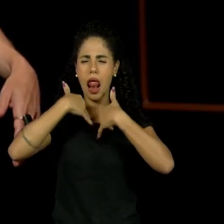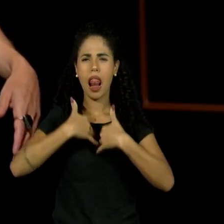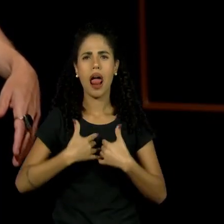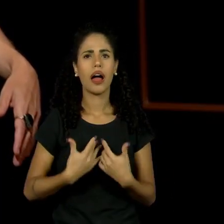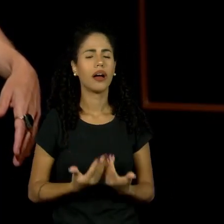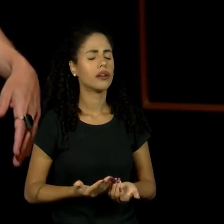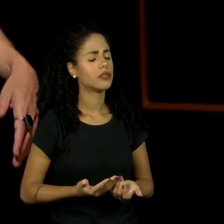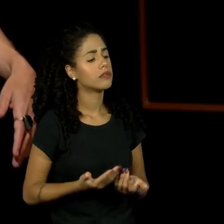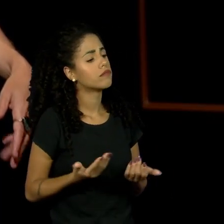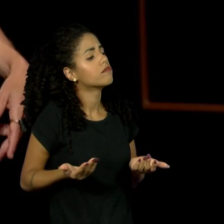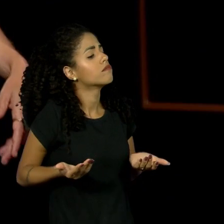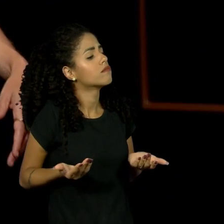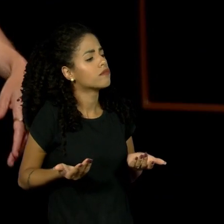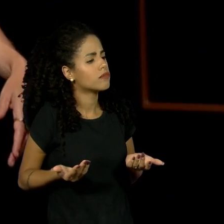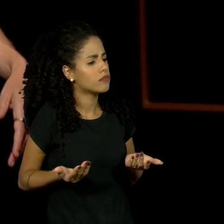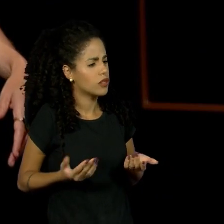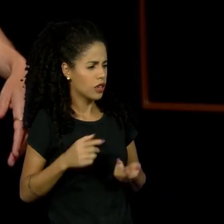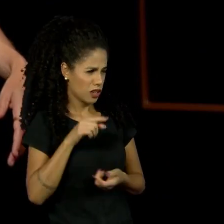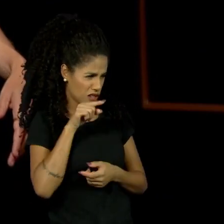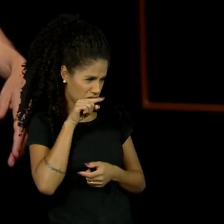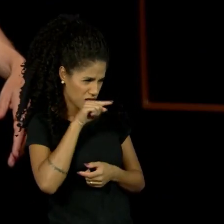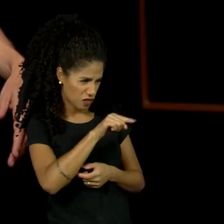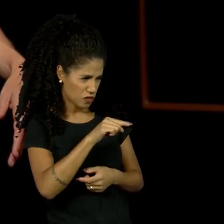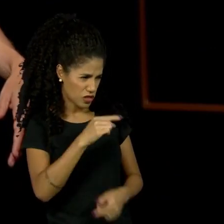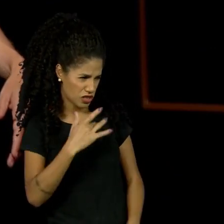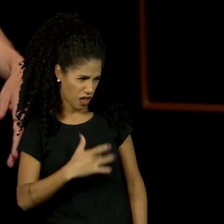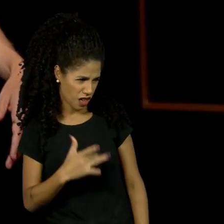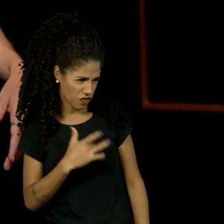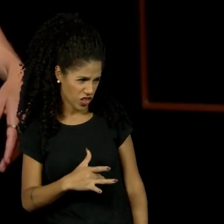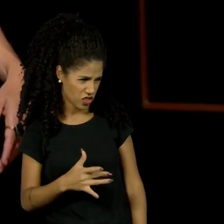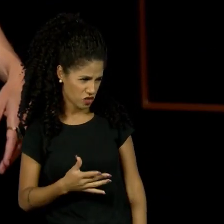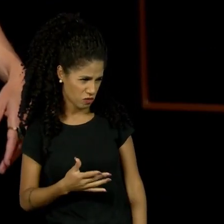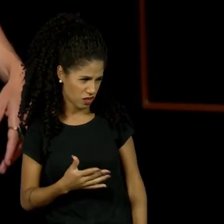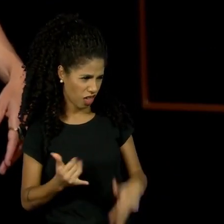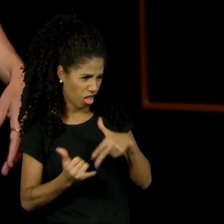assim: Badi, e você vai se fazer de vítima?